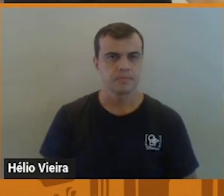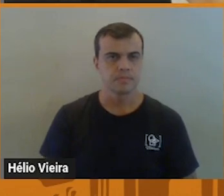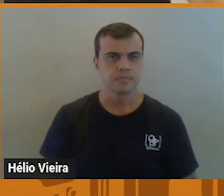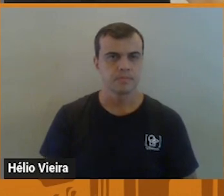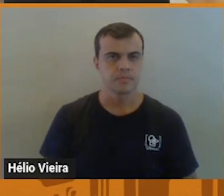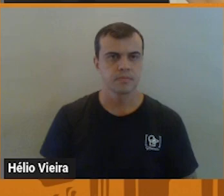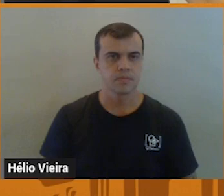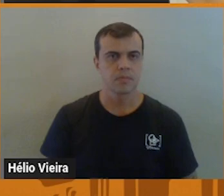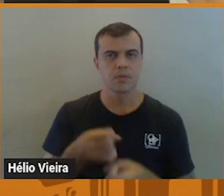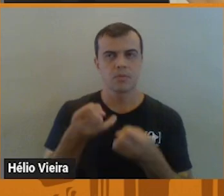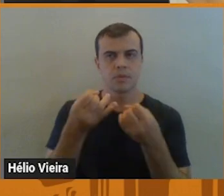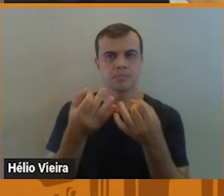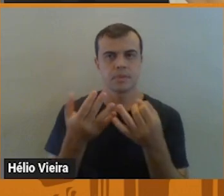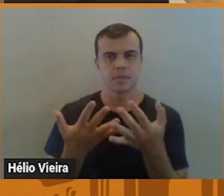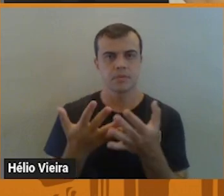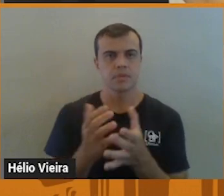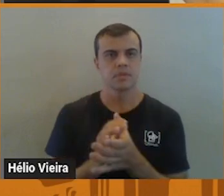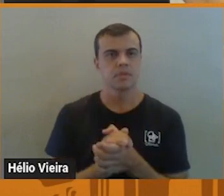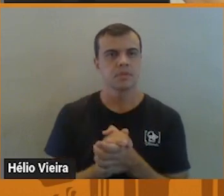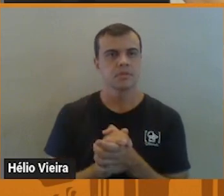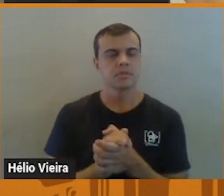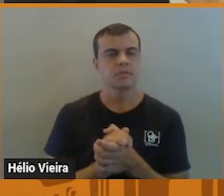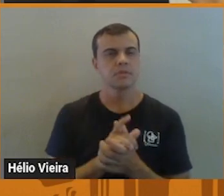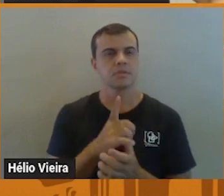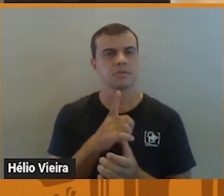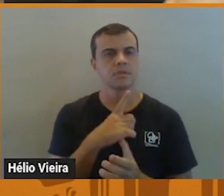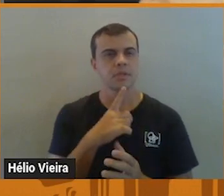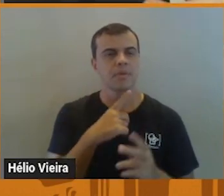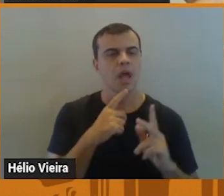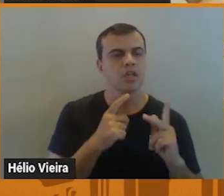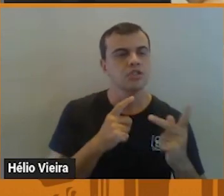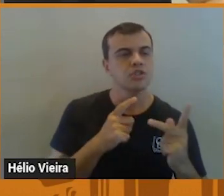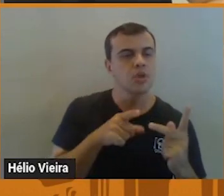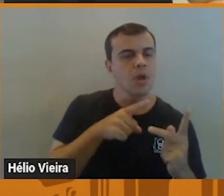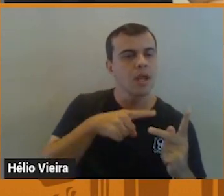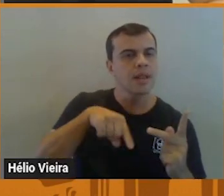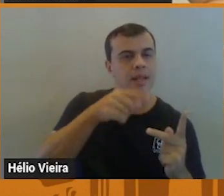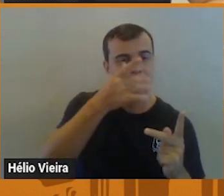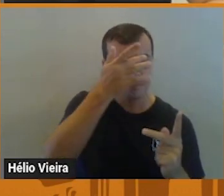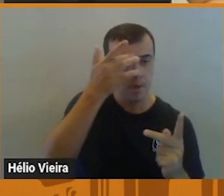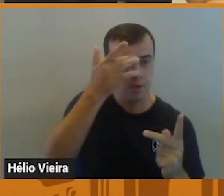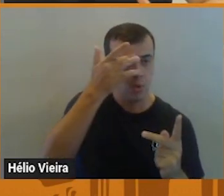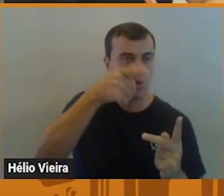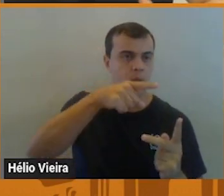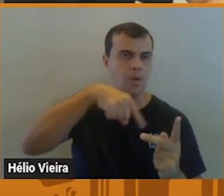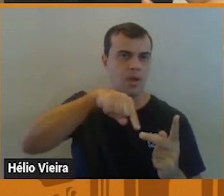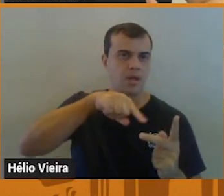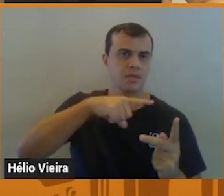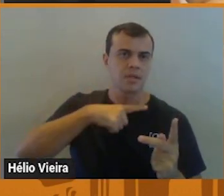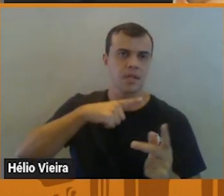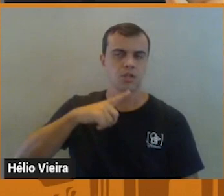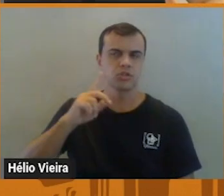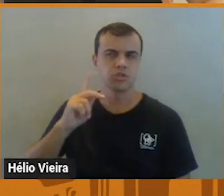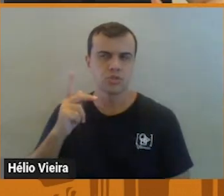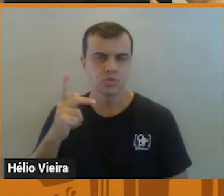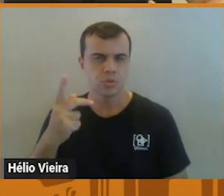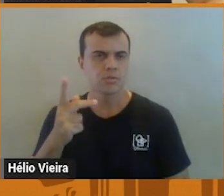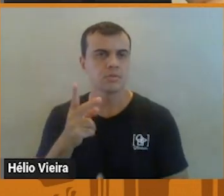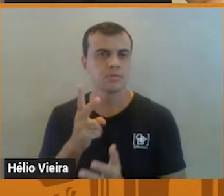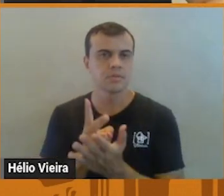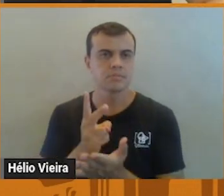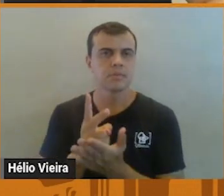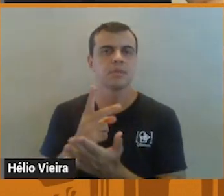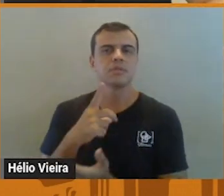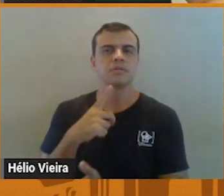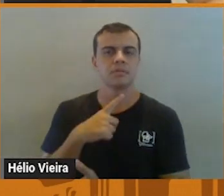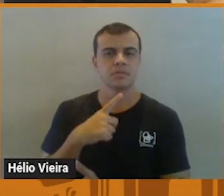Eu falei no primeiro episódio sobre as narrativas da cidade. Existem as narrativas, sempre é assim, né,